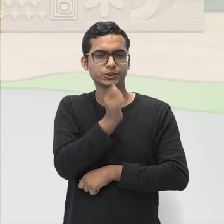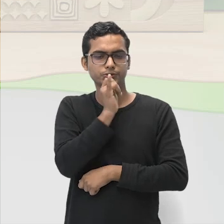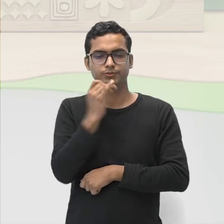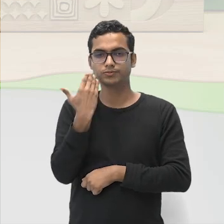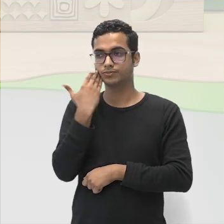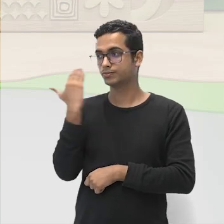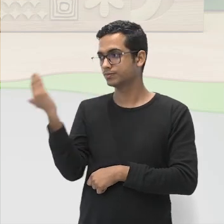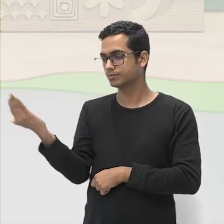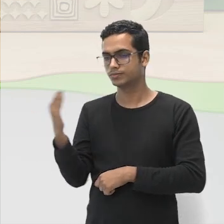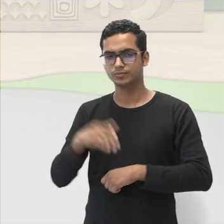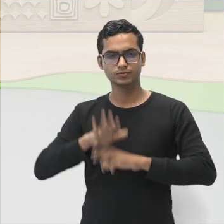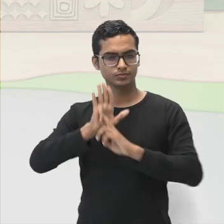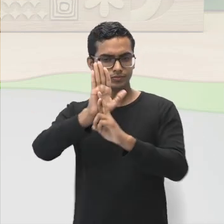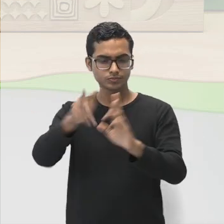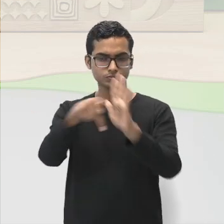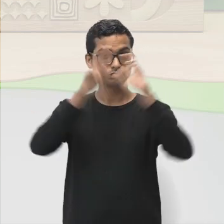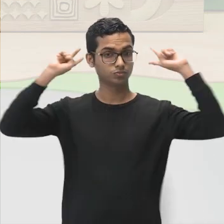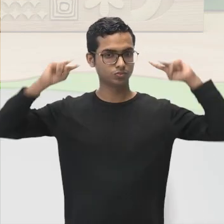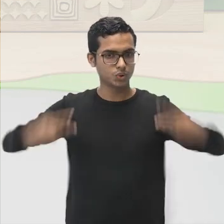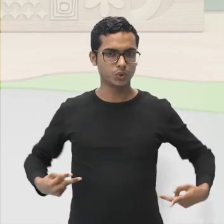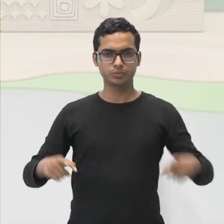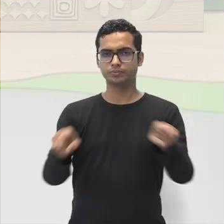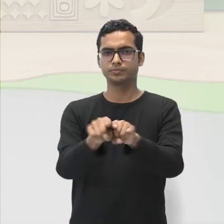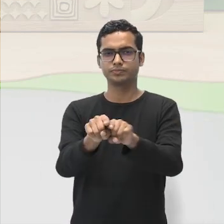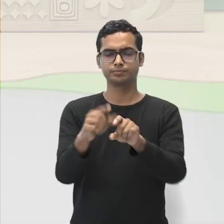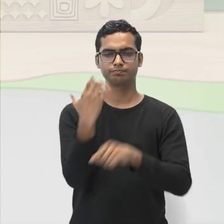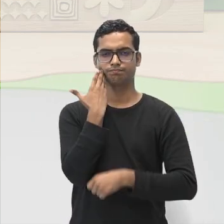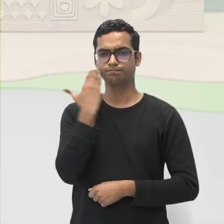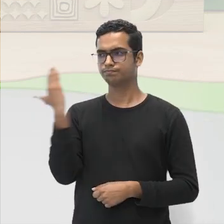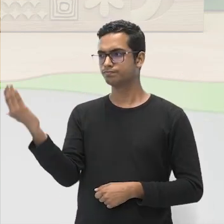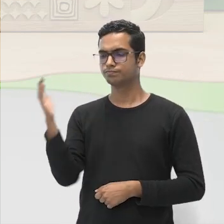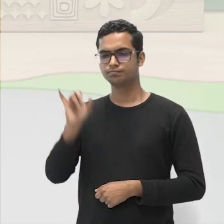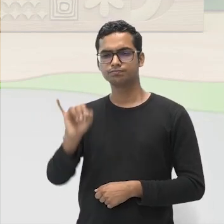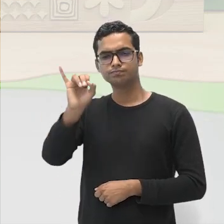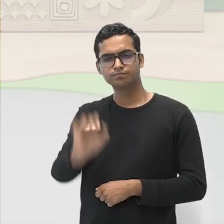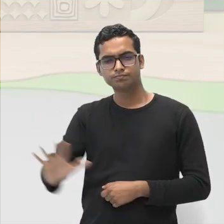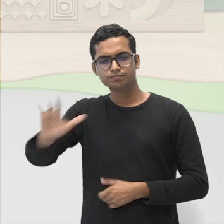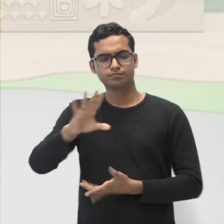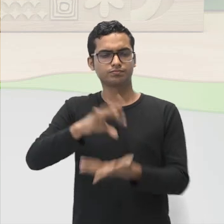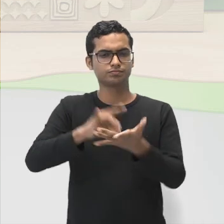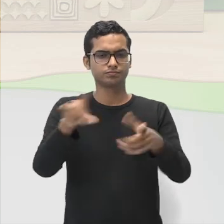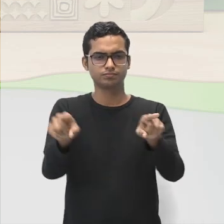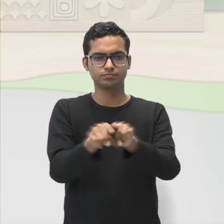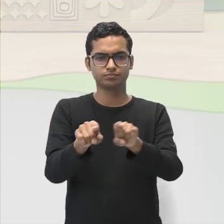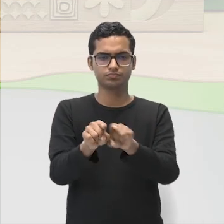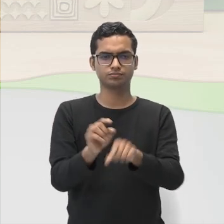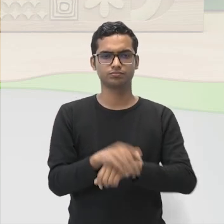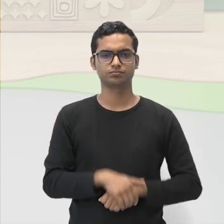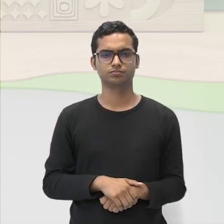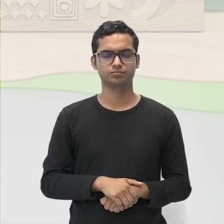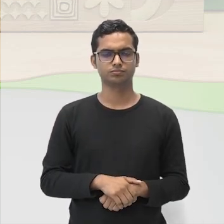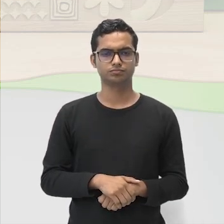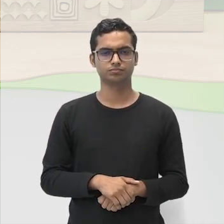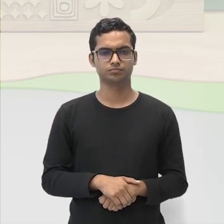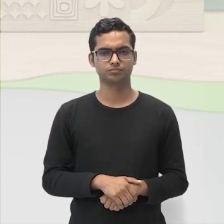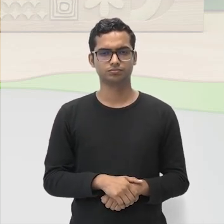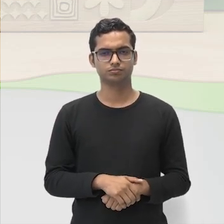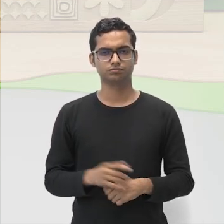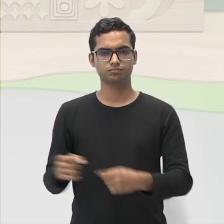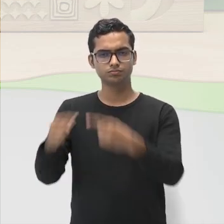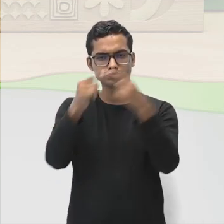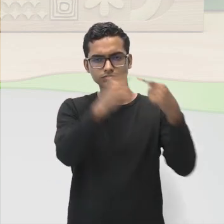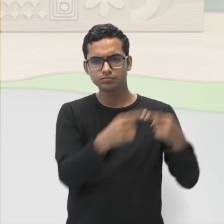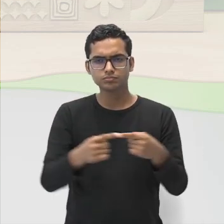aqui representado o ser humano. Então, nós observamos aí na imagem a junção de diferentes